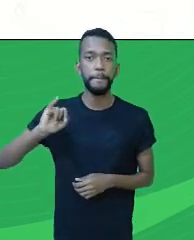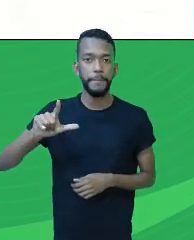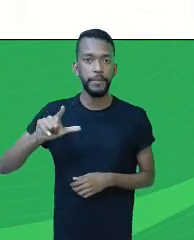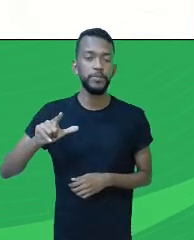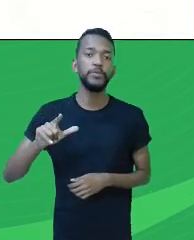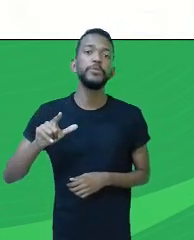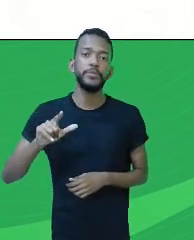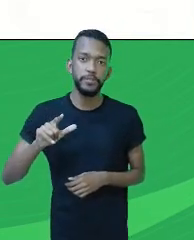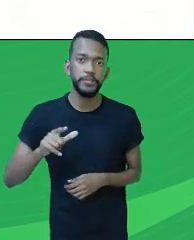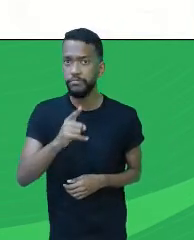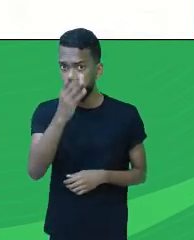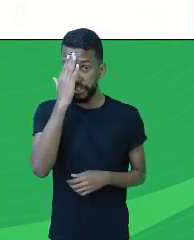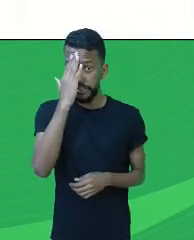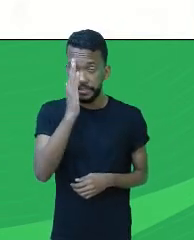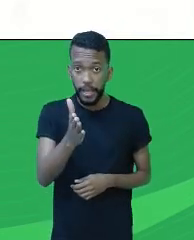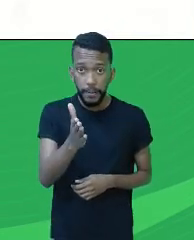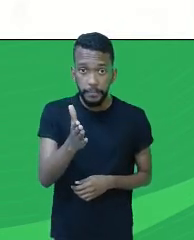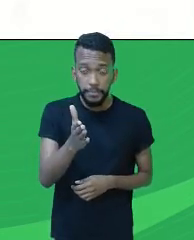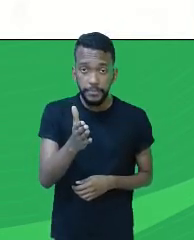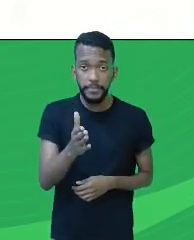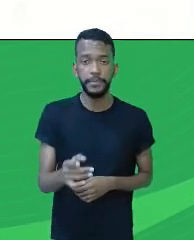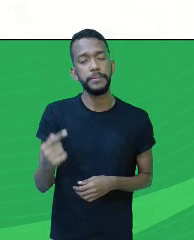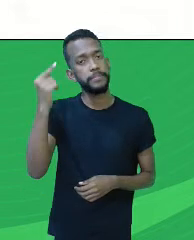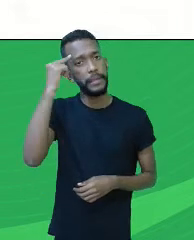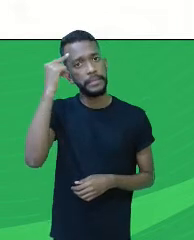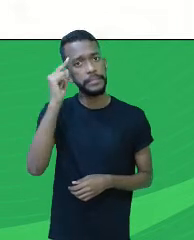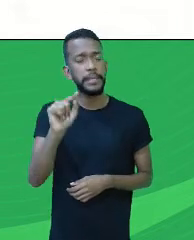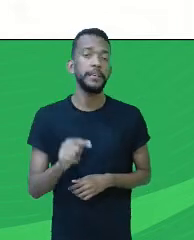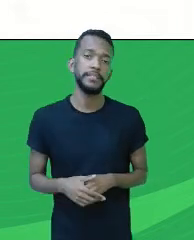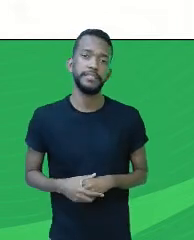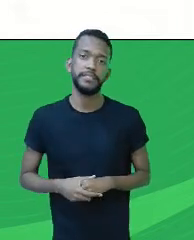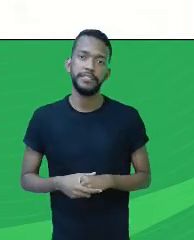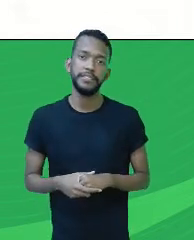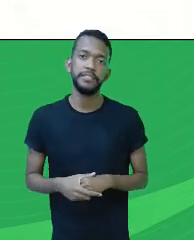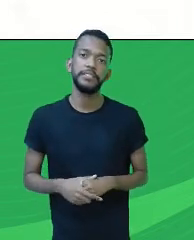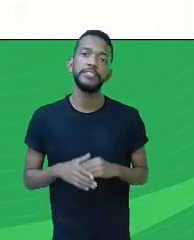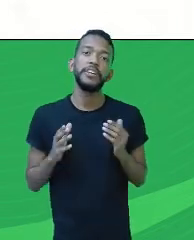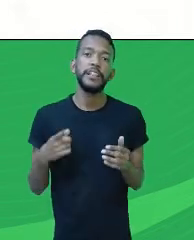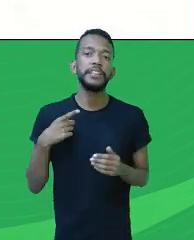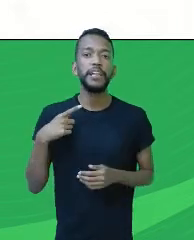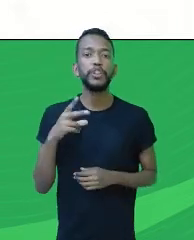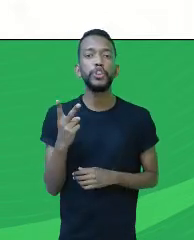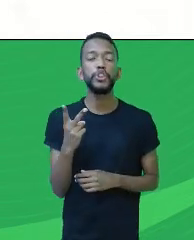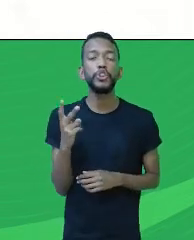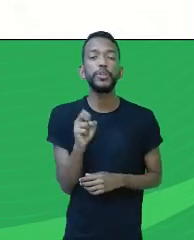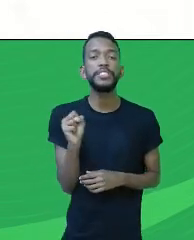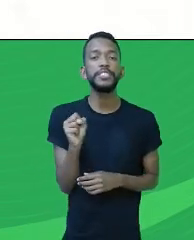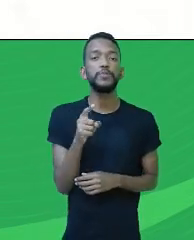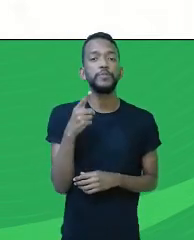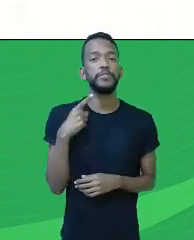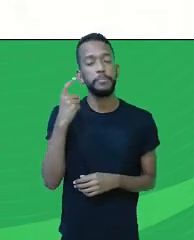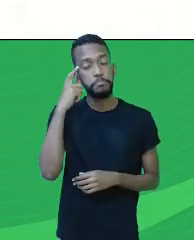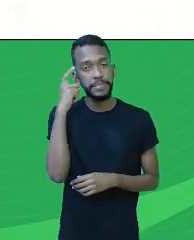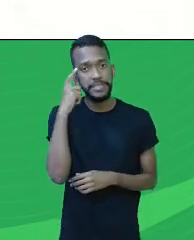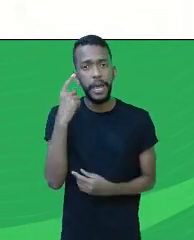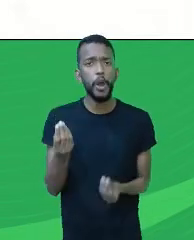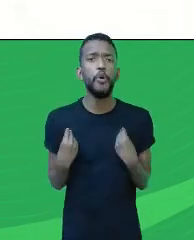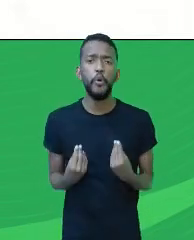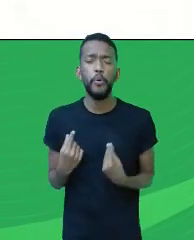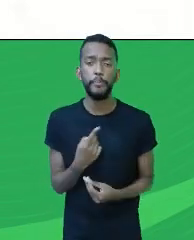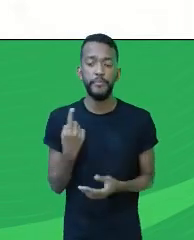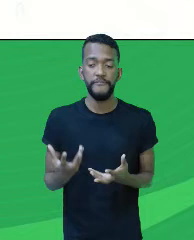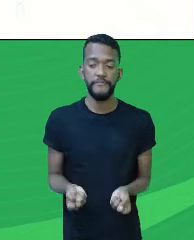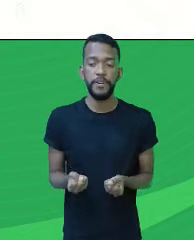9.630. Já sabem? Pensa aí. Vou dar aí 2 segundos para você pensar. Como é que